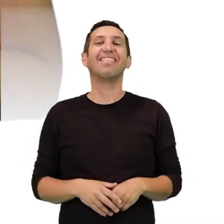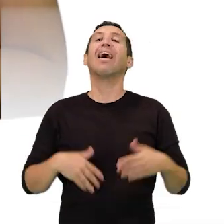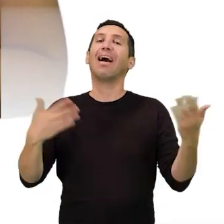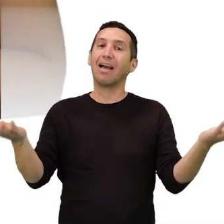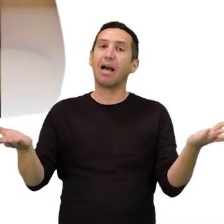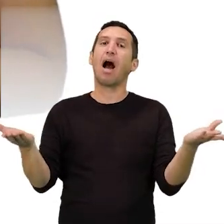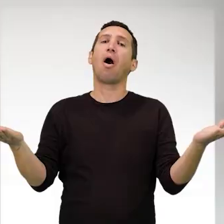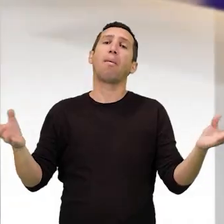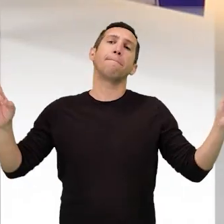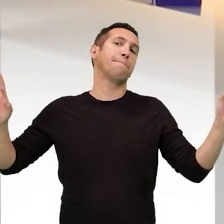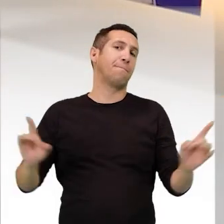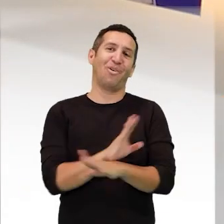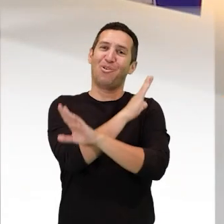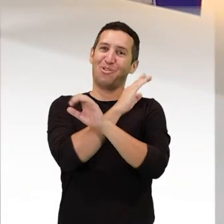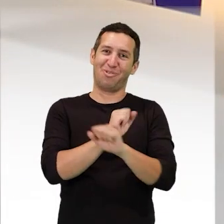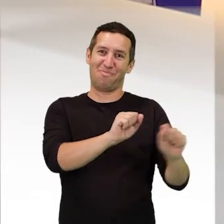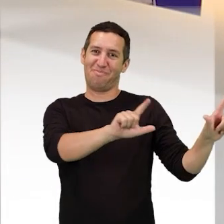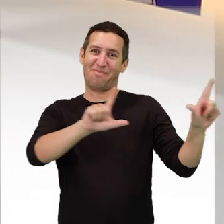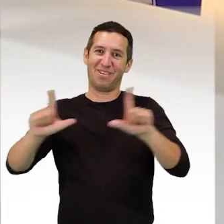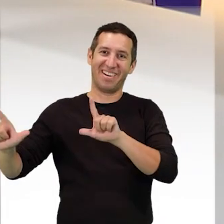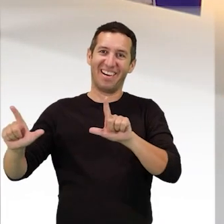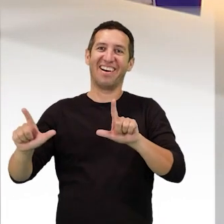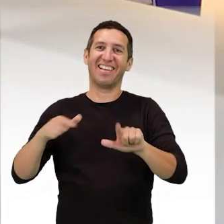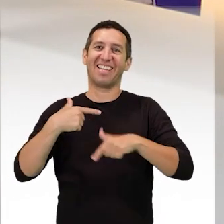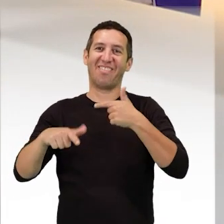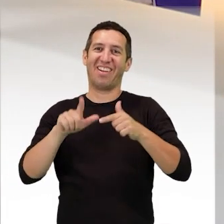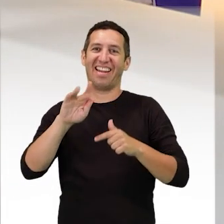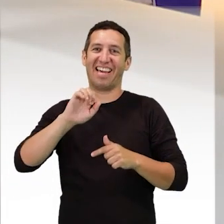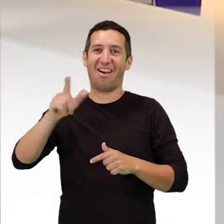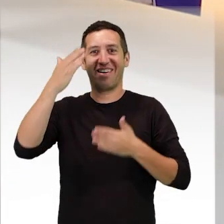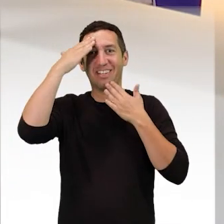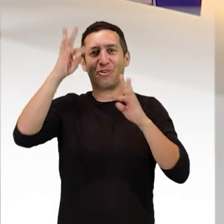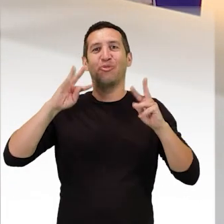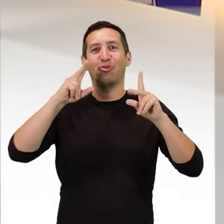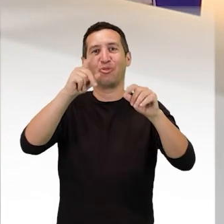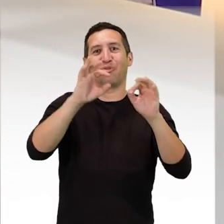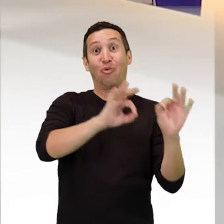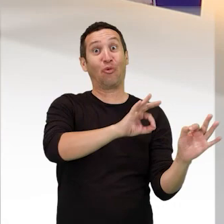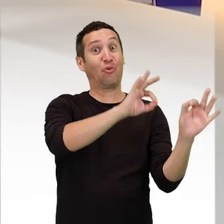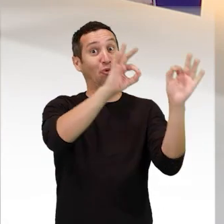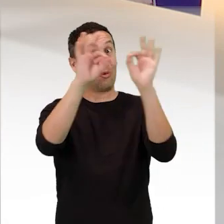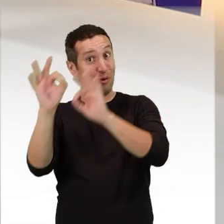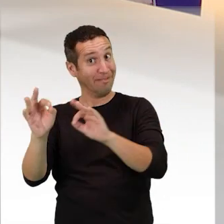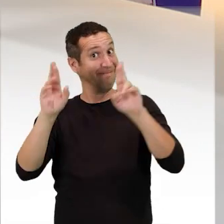por aqui. Tchau, tchau. Assim chegamos ao final do nosso programa.